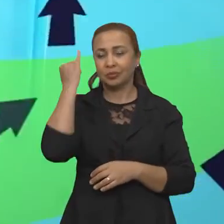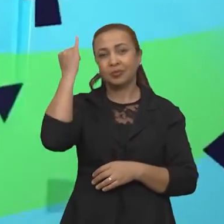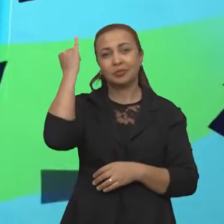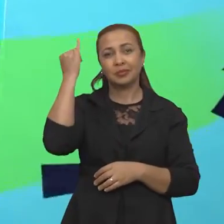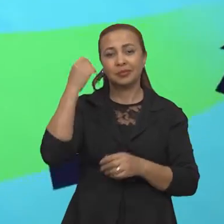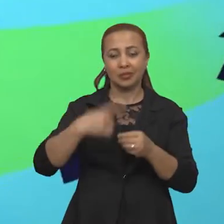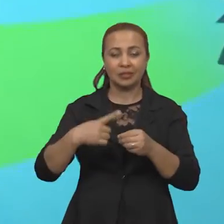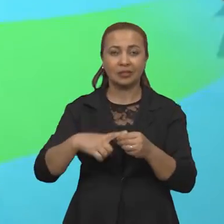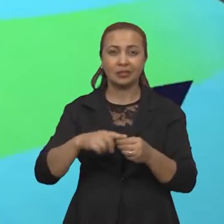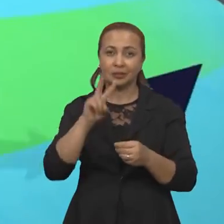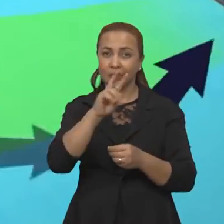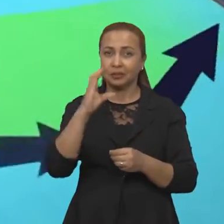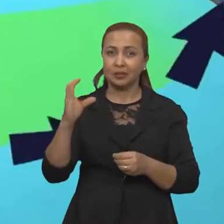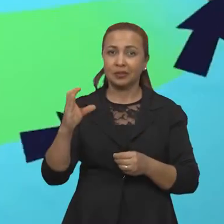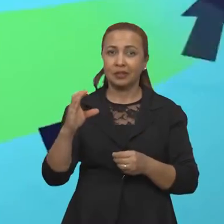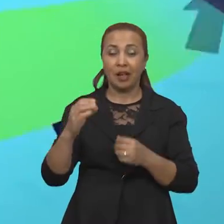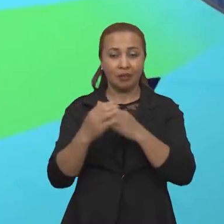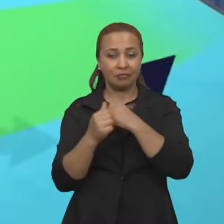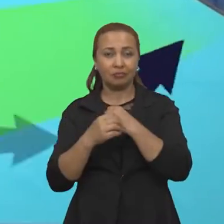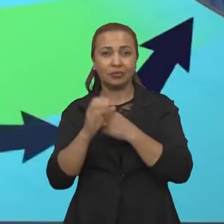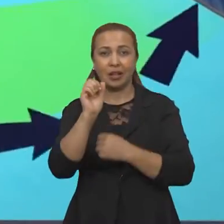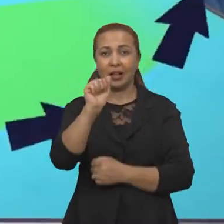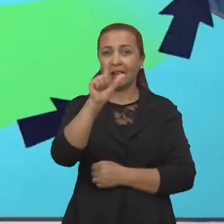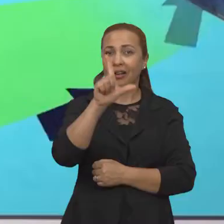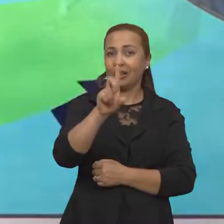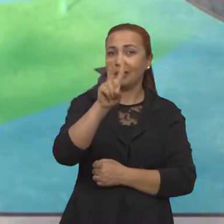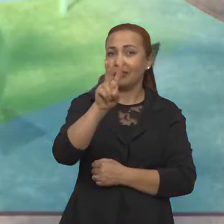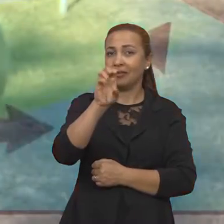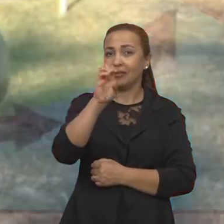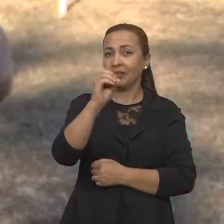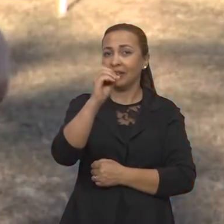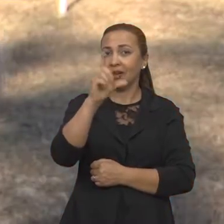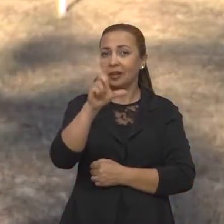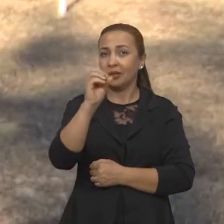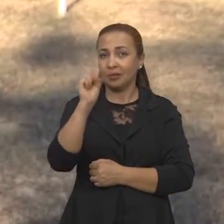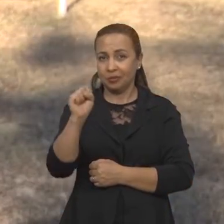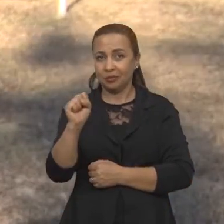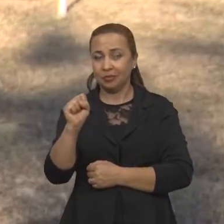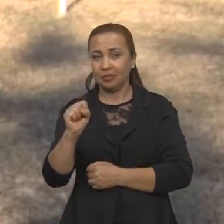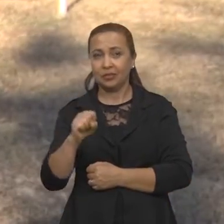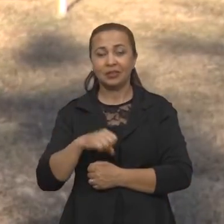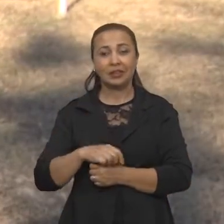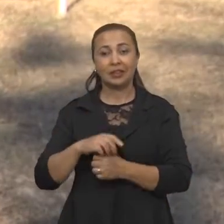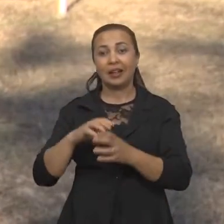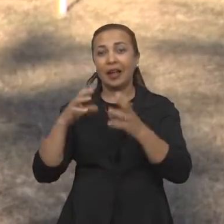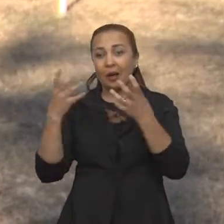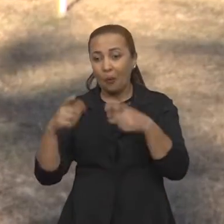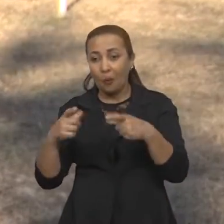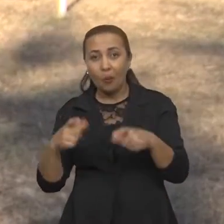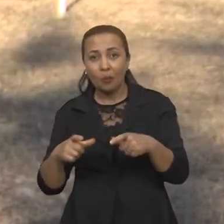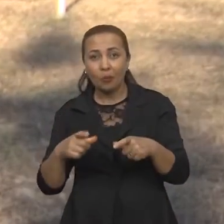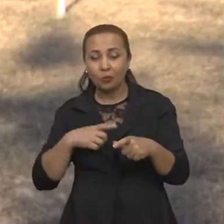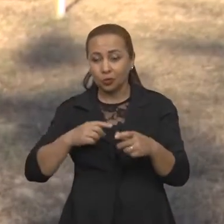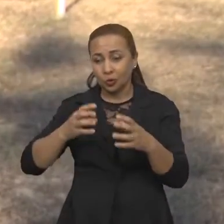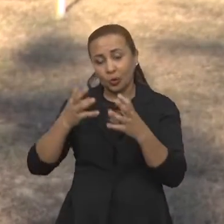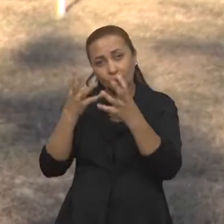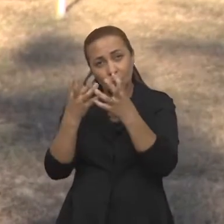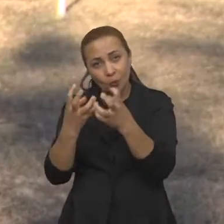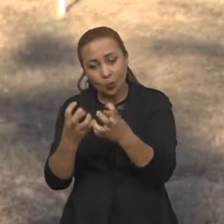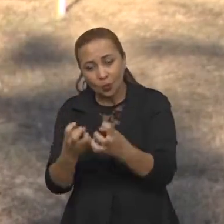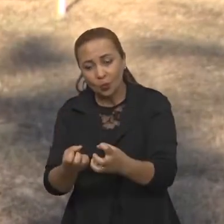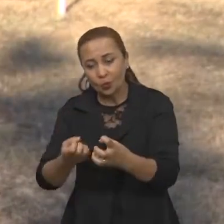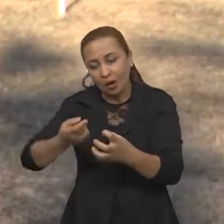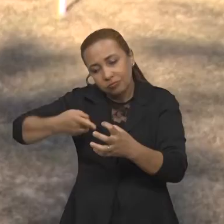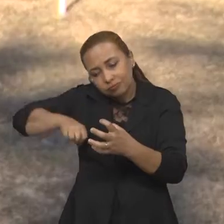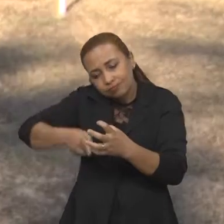na cidade de Vitória da Conquista, chamado de alvéolos, são áreas de recarga desses aquíferos, né? Que é importante, que